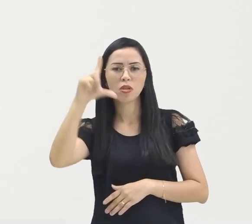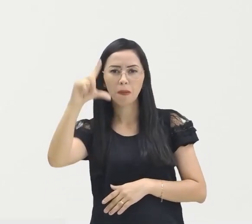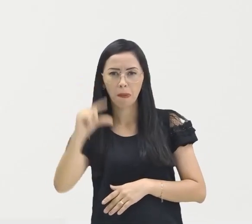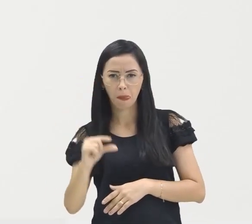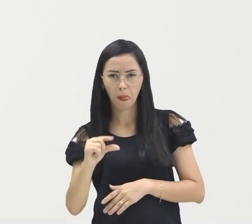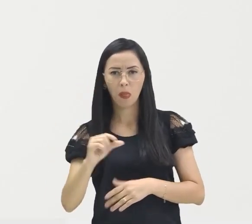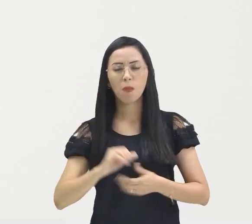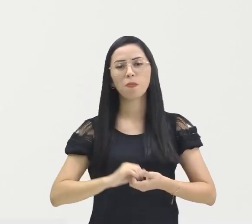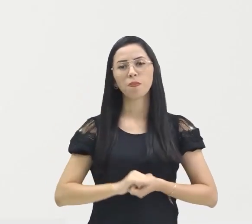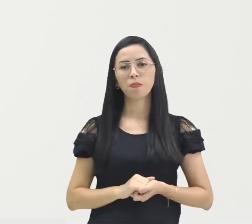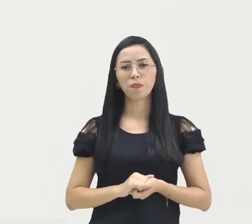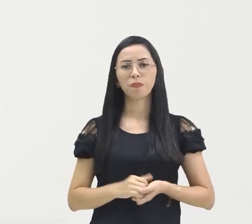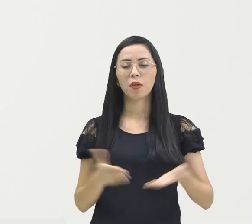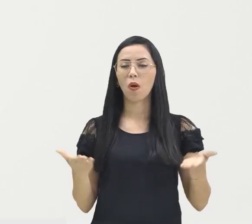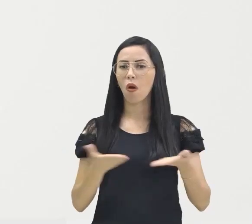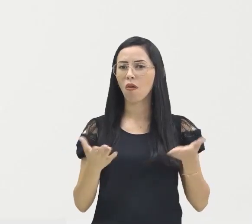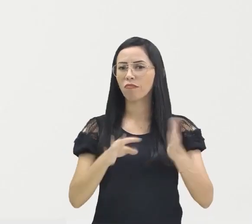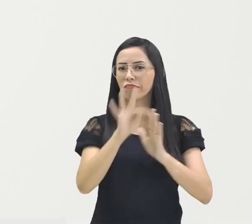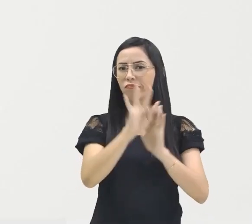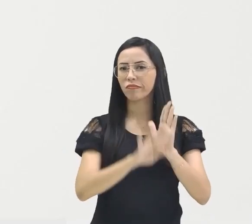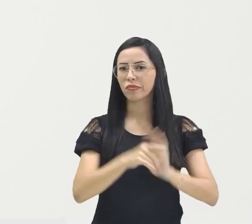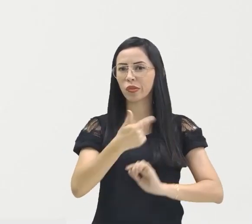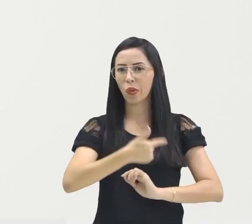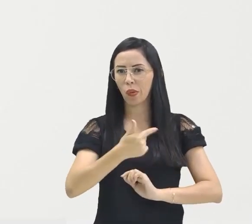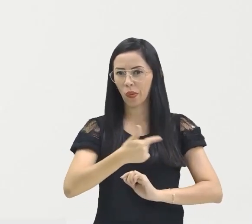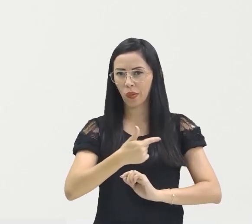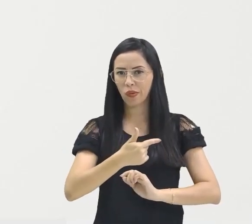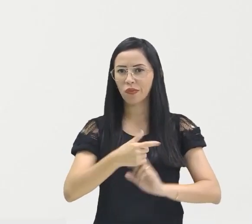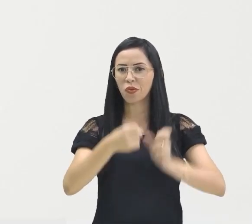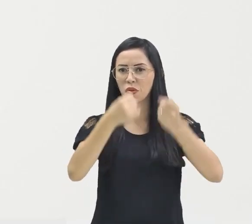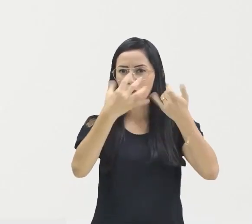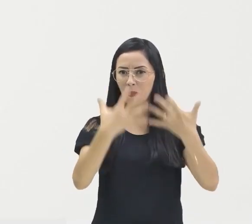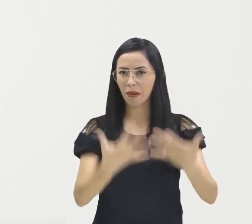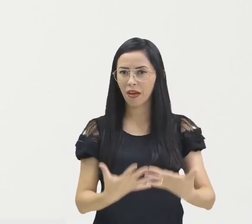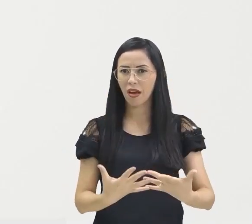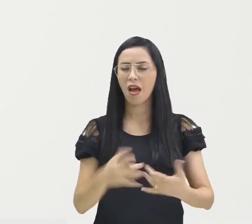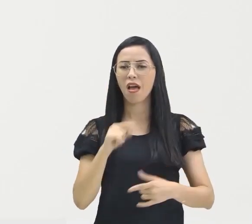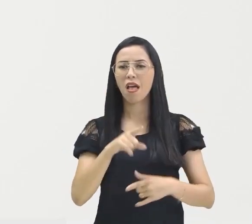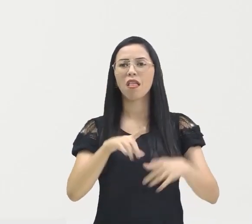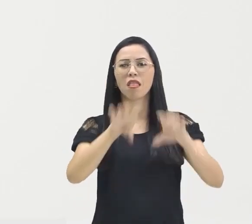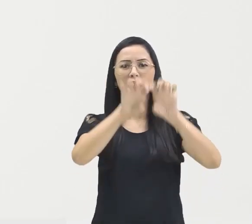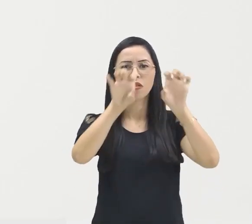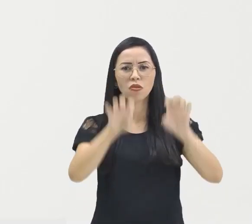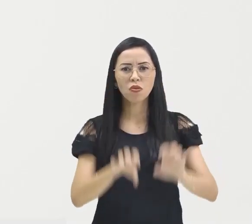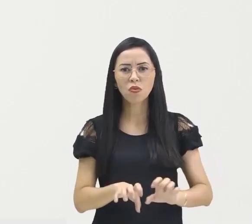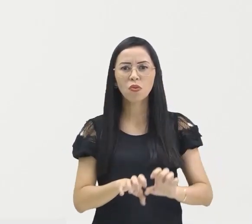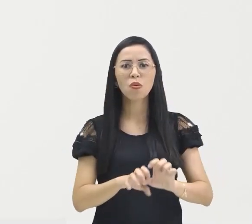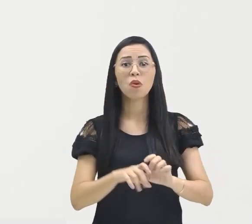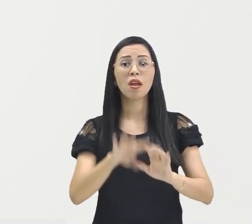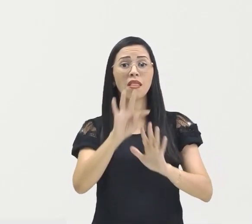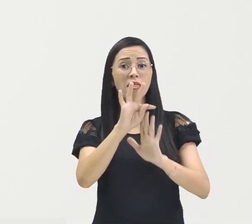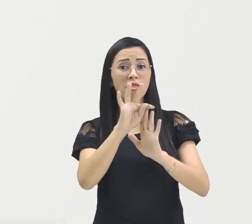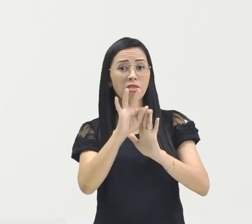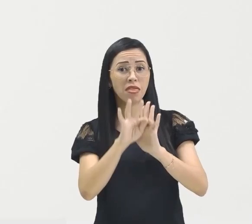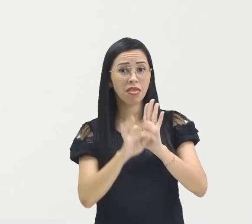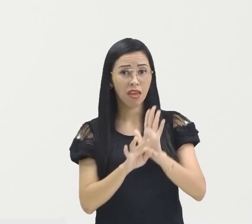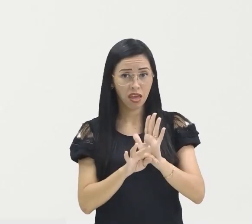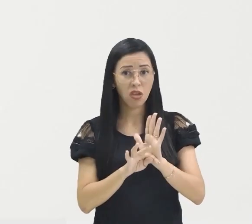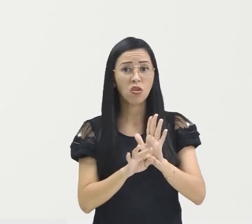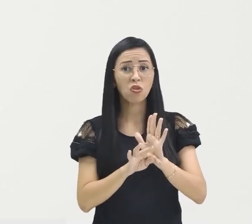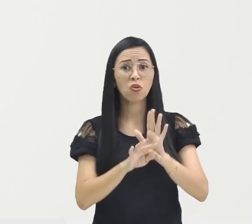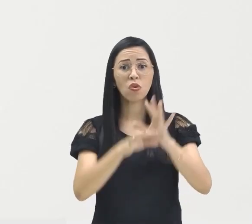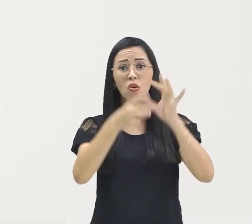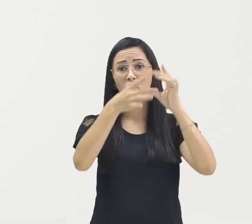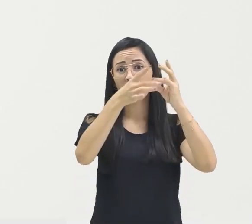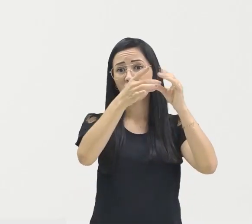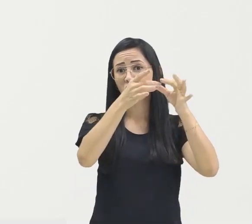Vamos falar o texto 2, que acabamos de ler. Tem estrutura de um texto dissertativo expositivo. Lembrando, eu estava